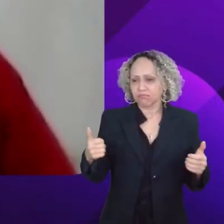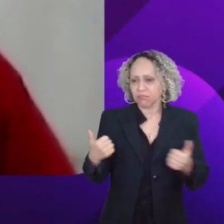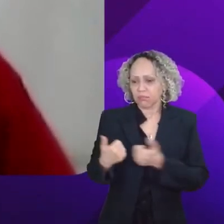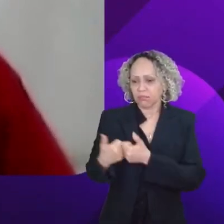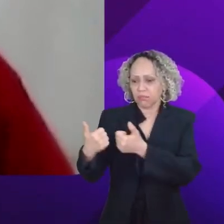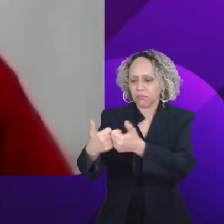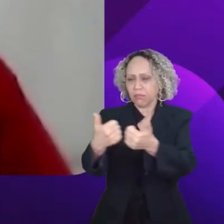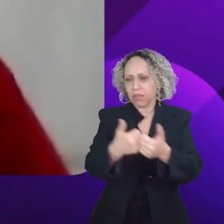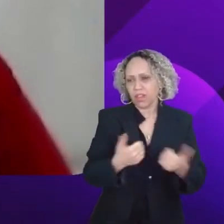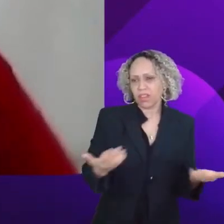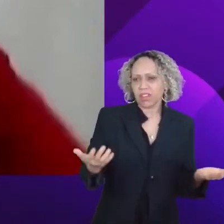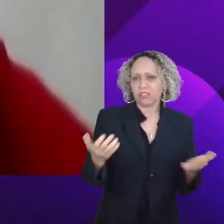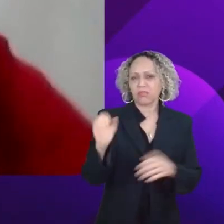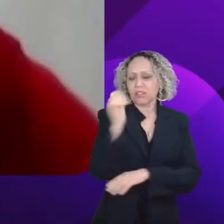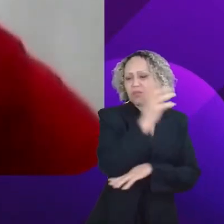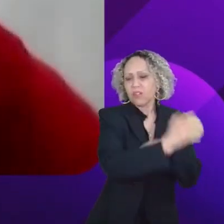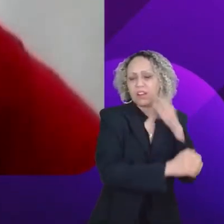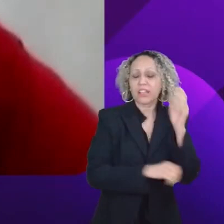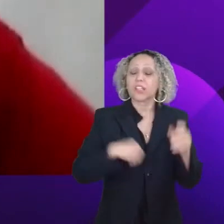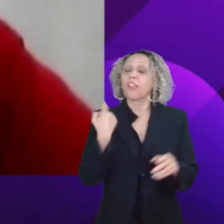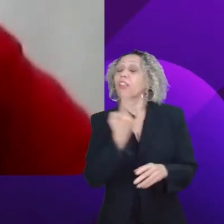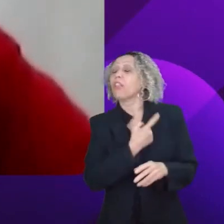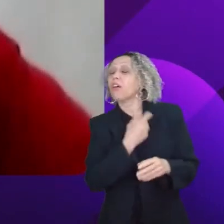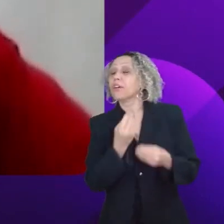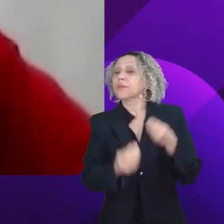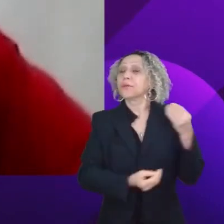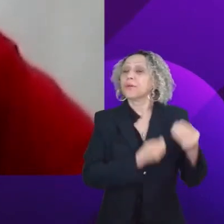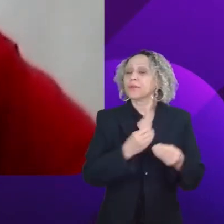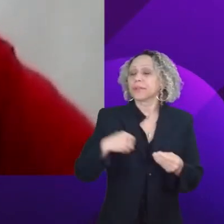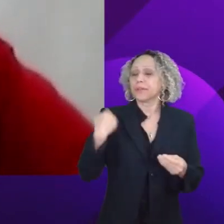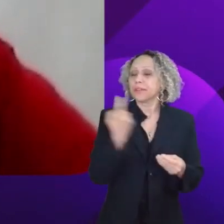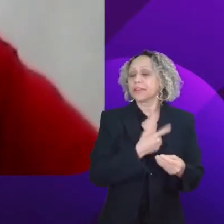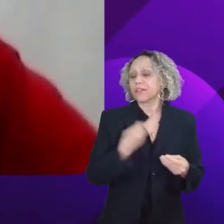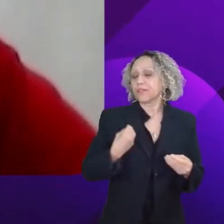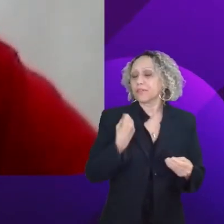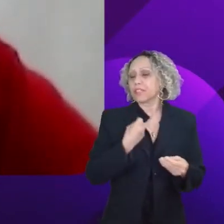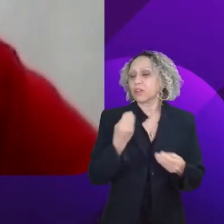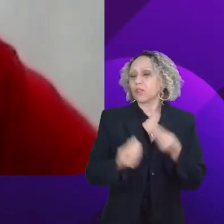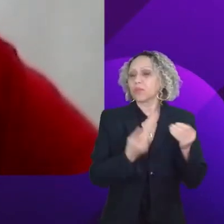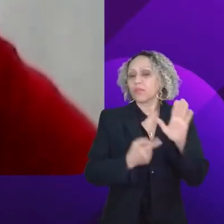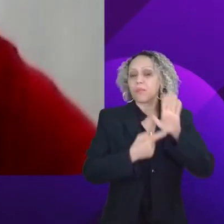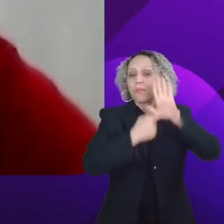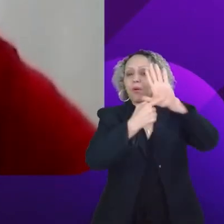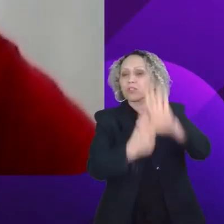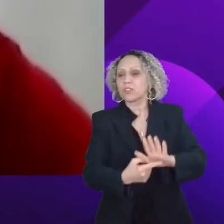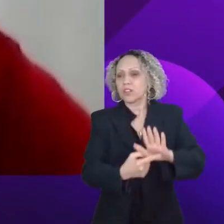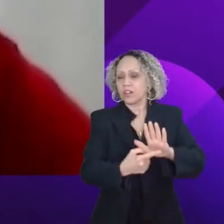Então, são esses espaços que nos proporciona esse diálogo da gente estar demonstrando,